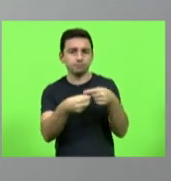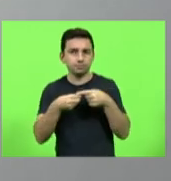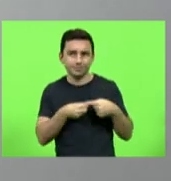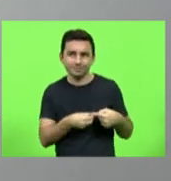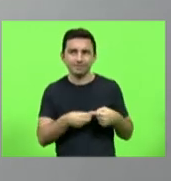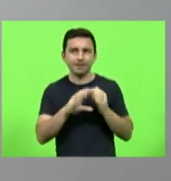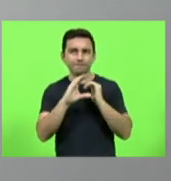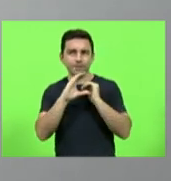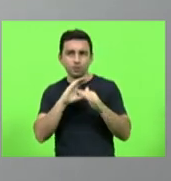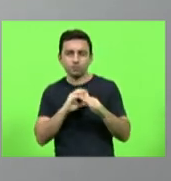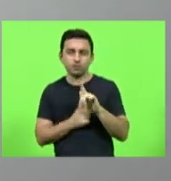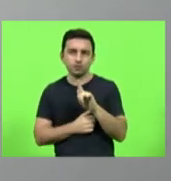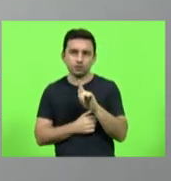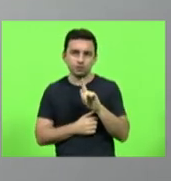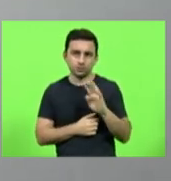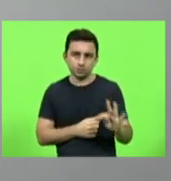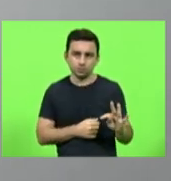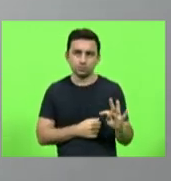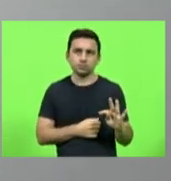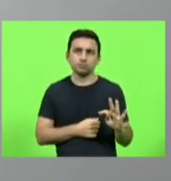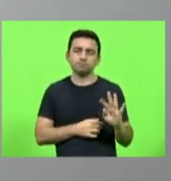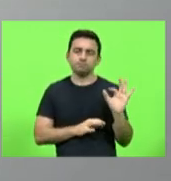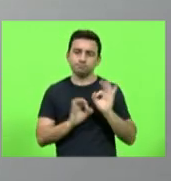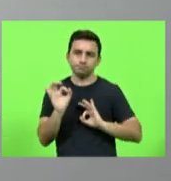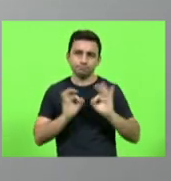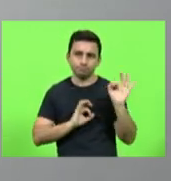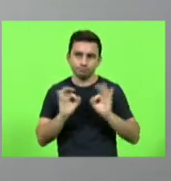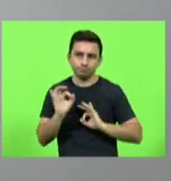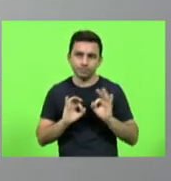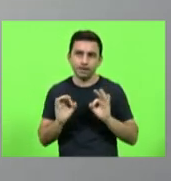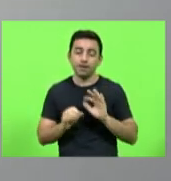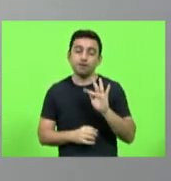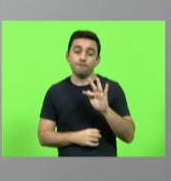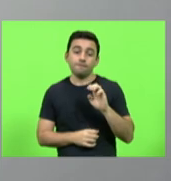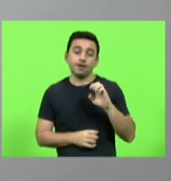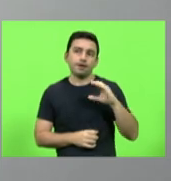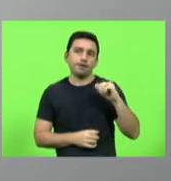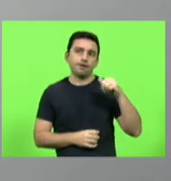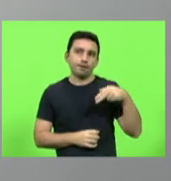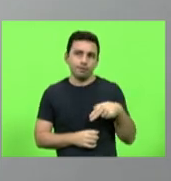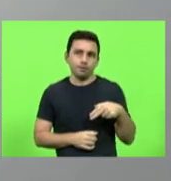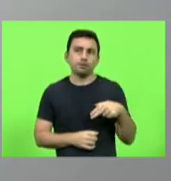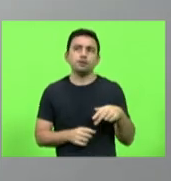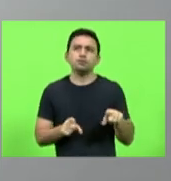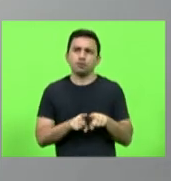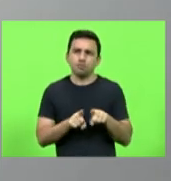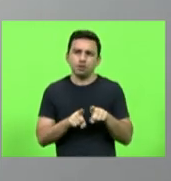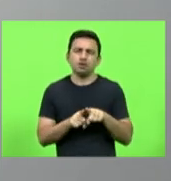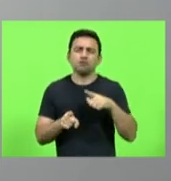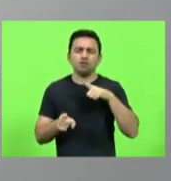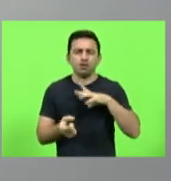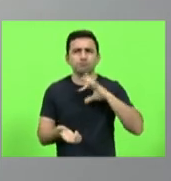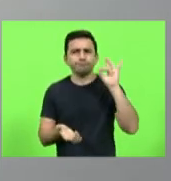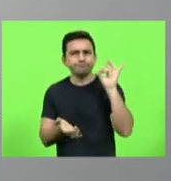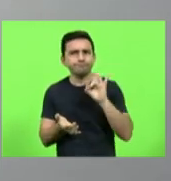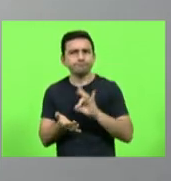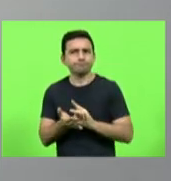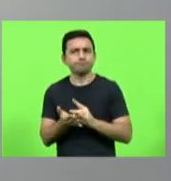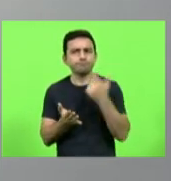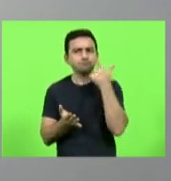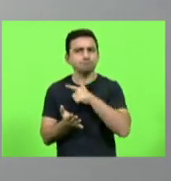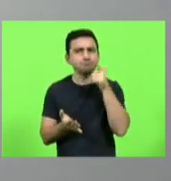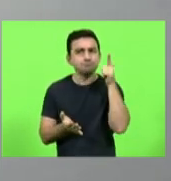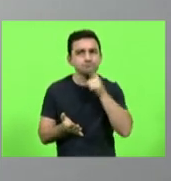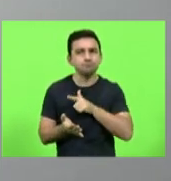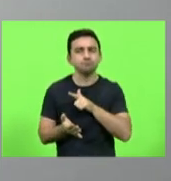ofício do GT, né, produzido pelo GT, foi a FECAM, o que nos trouxe também mais legitimidade nesse processo, né, e